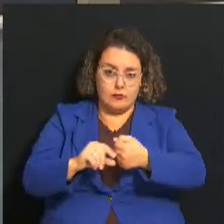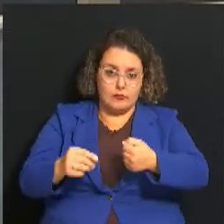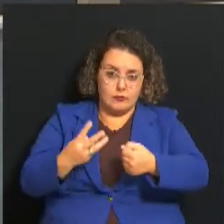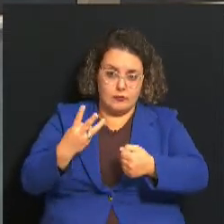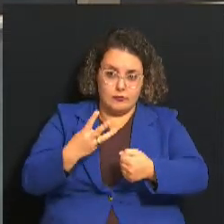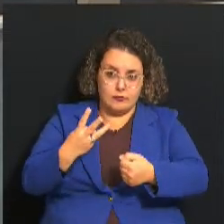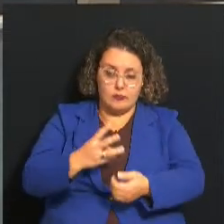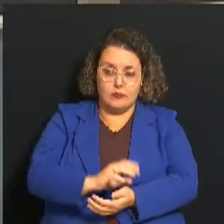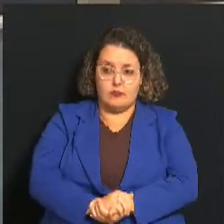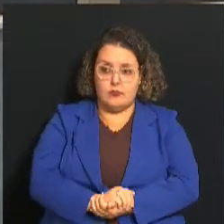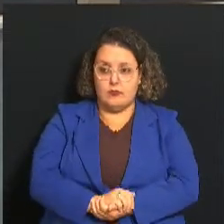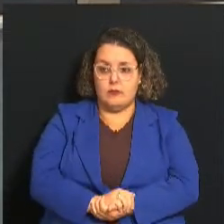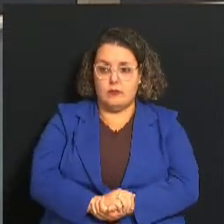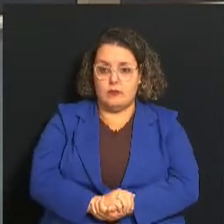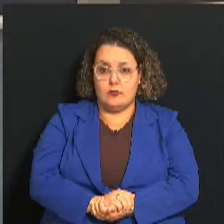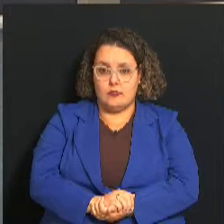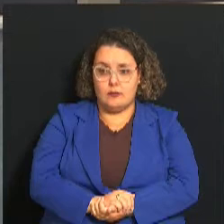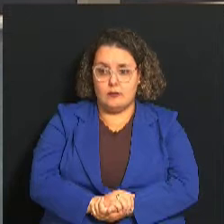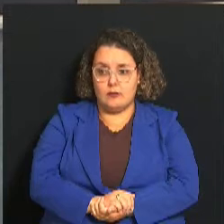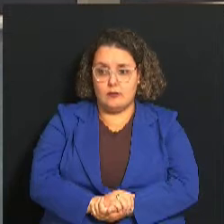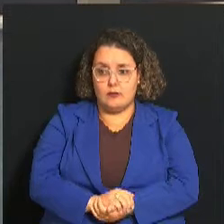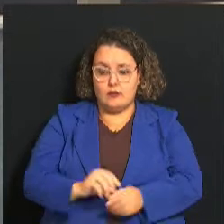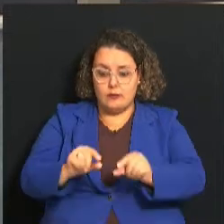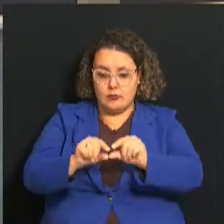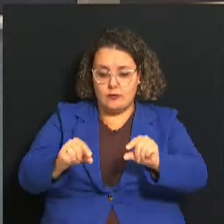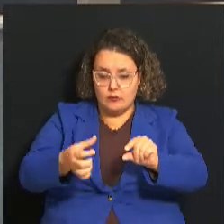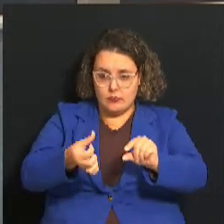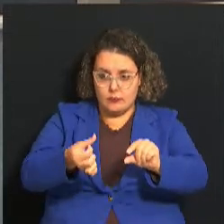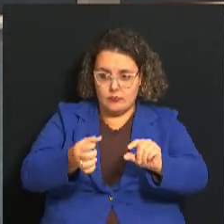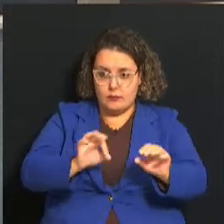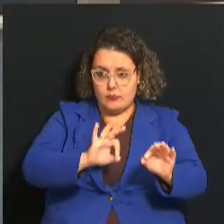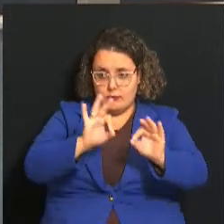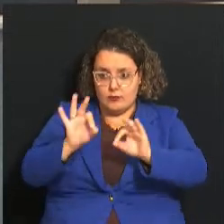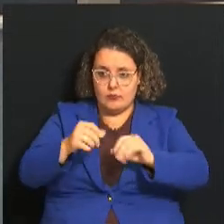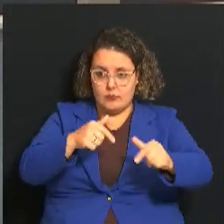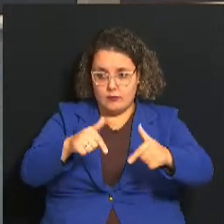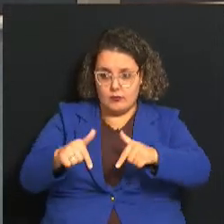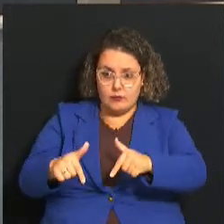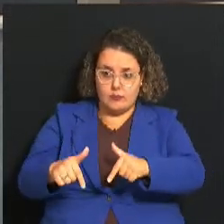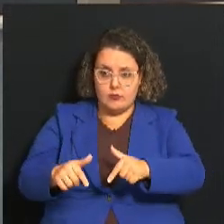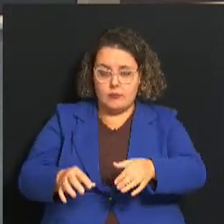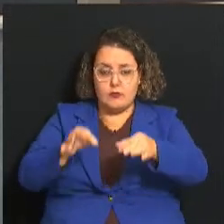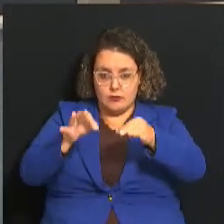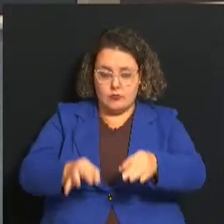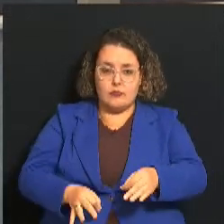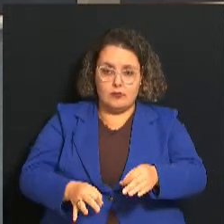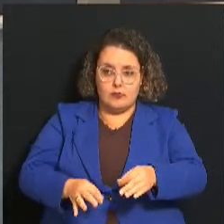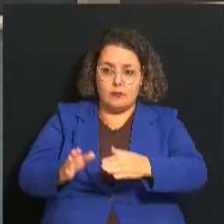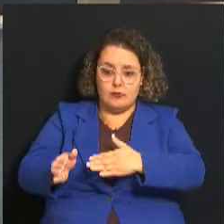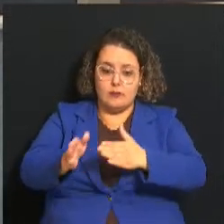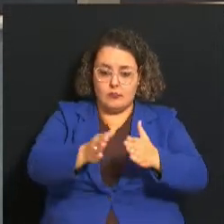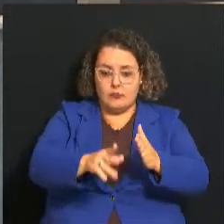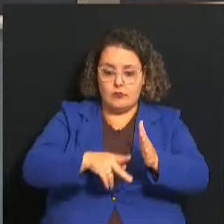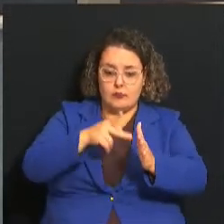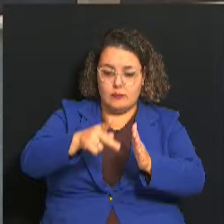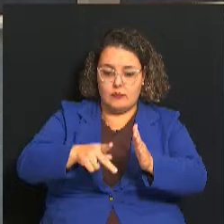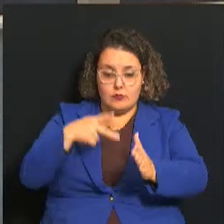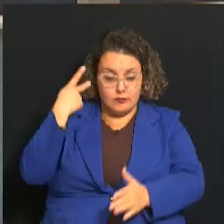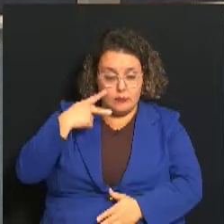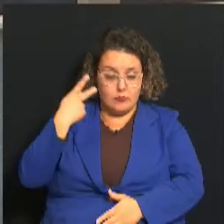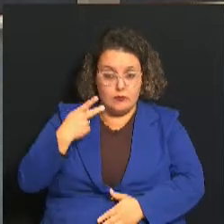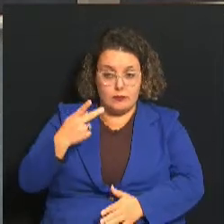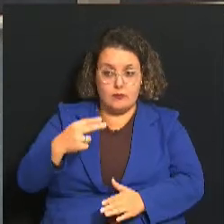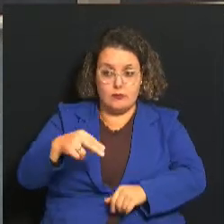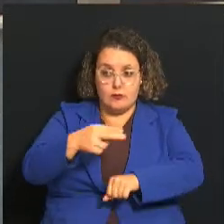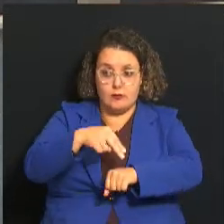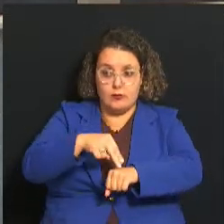que visa, no inciso 6º, acompanhar e trabalhar na correta implantação das diretrizes da política nacional. Então,